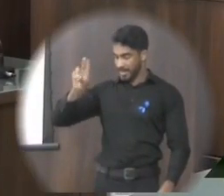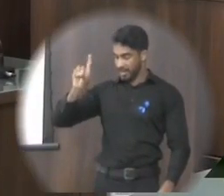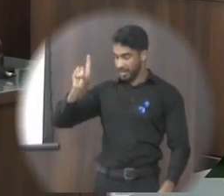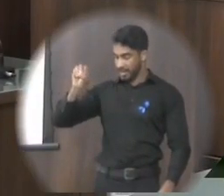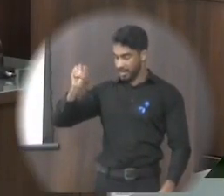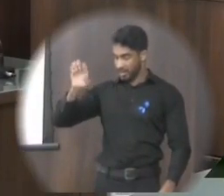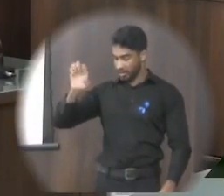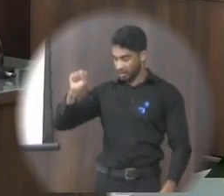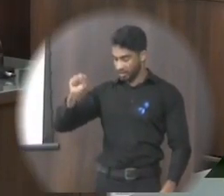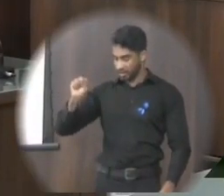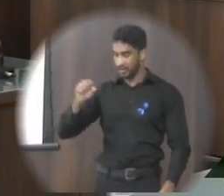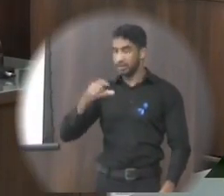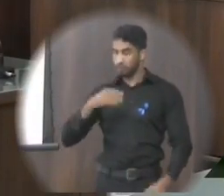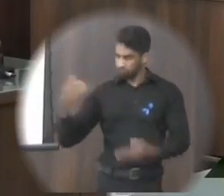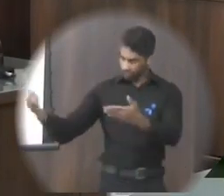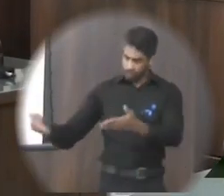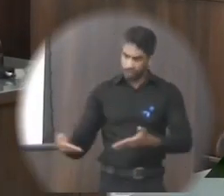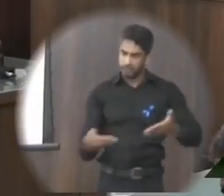minutos.